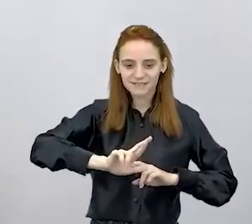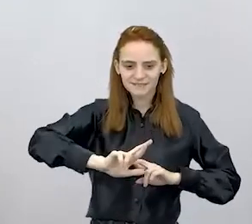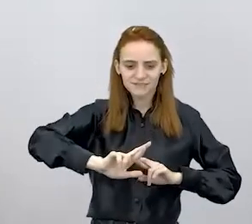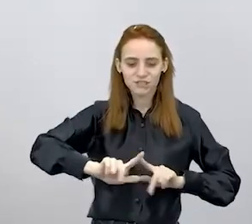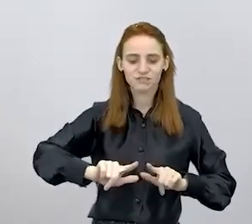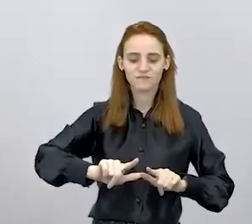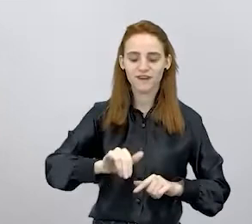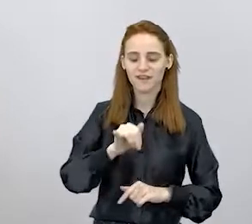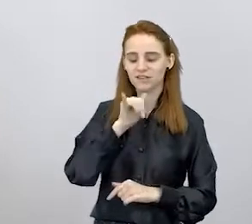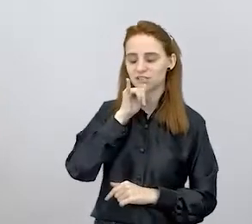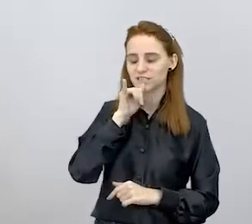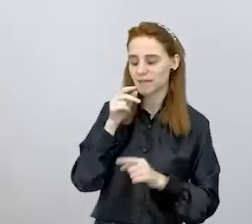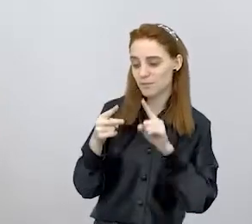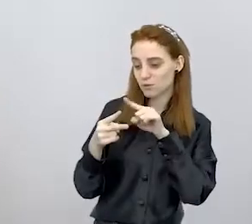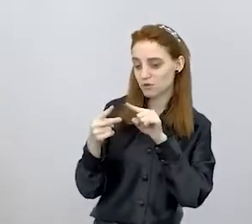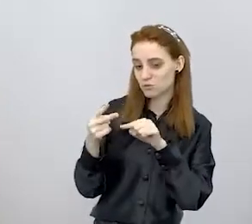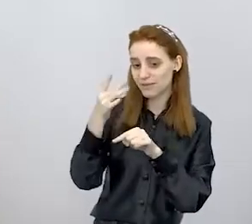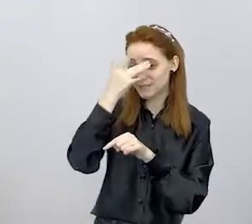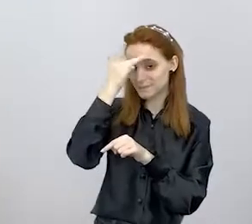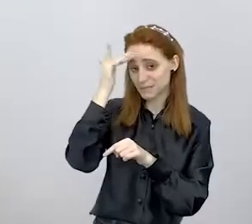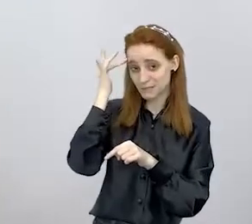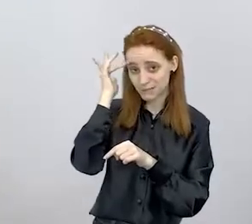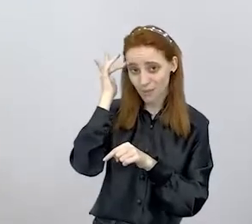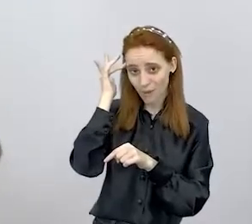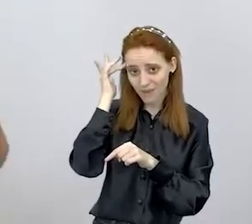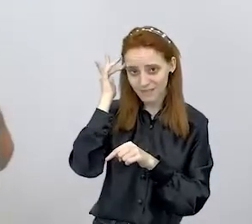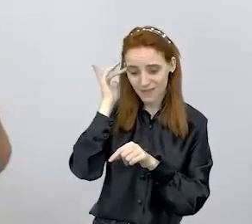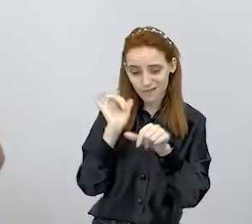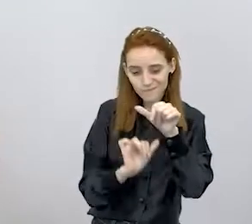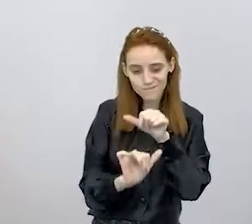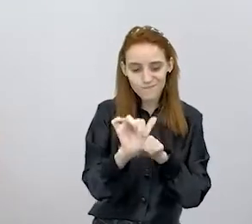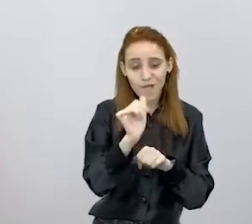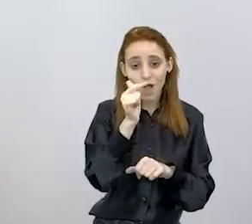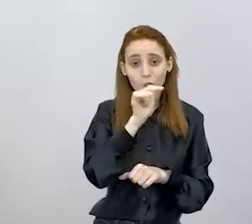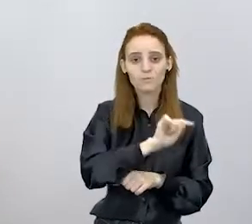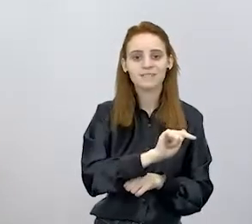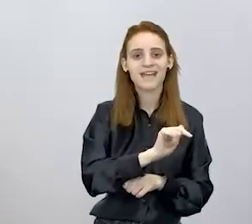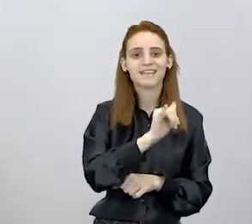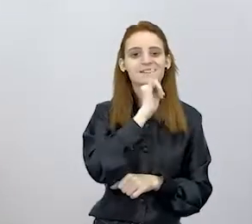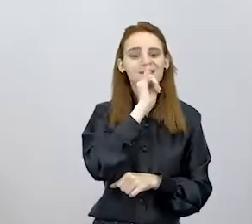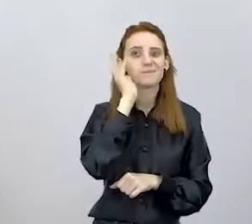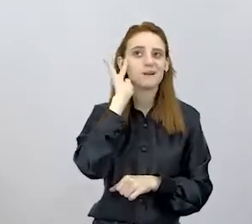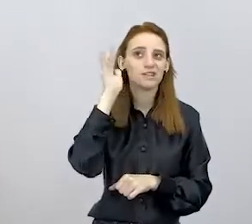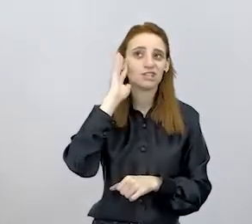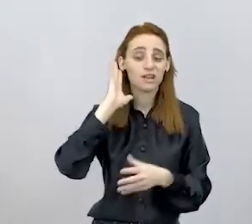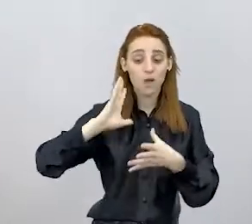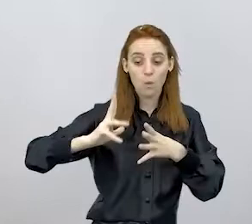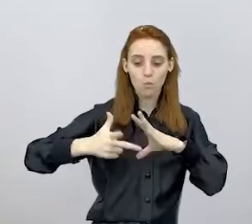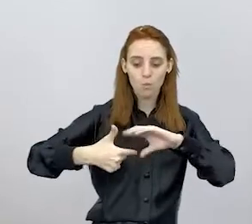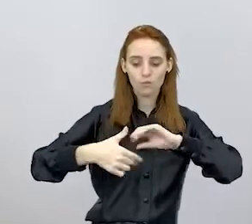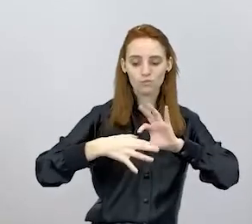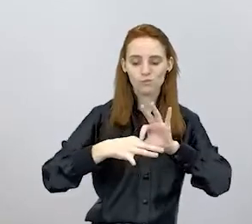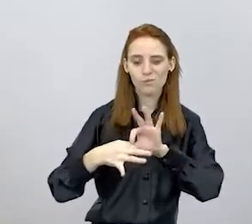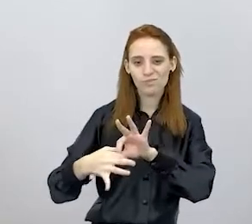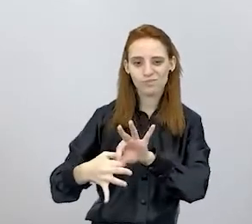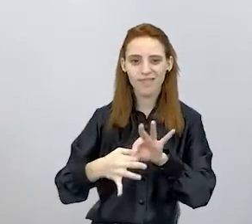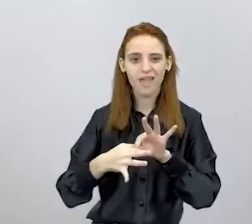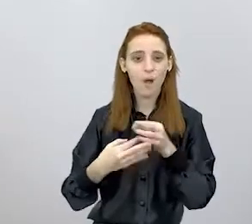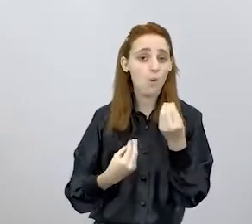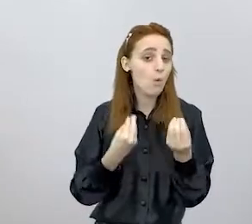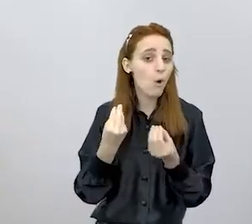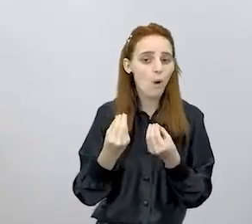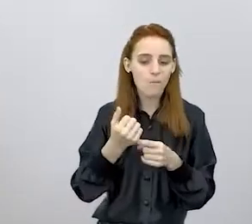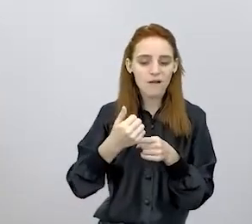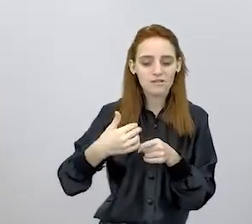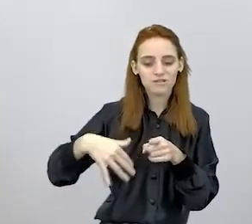Então, se duas pessoas assim conseguem ver o mundo de maneira diferente, imagina a quantidade de pessoas no mundo. Então, eu acho que o